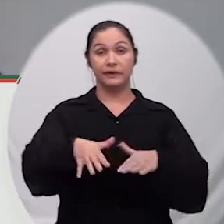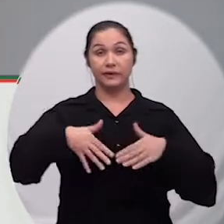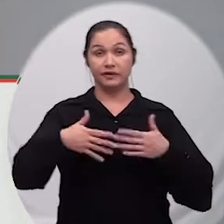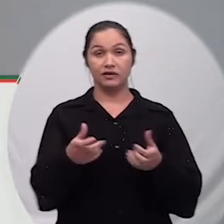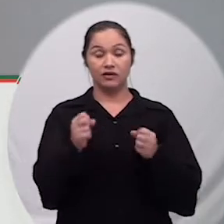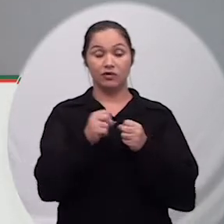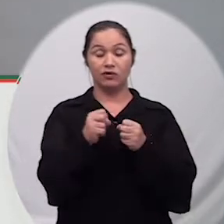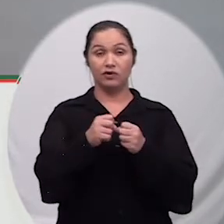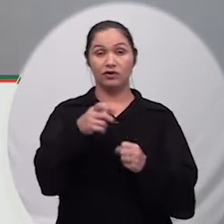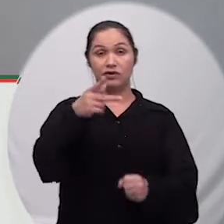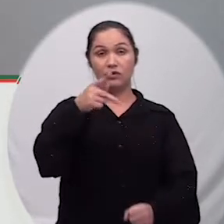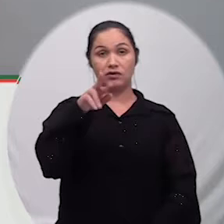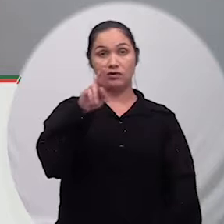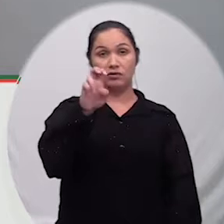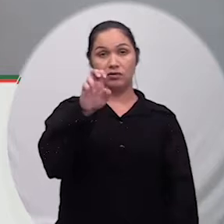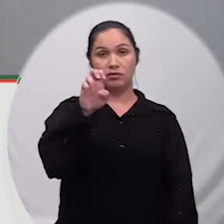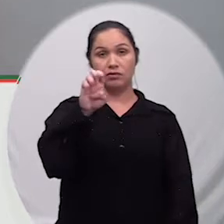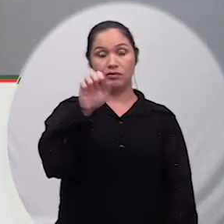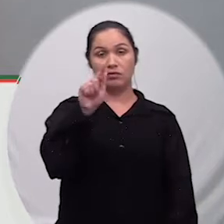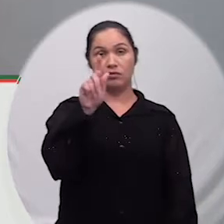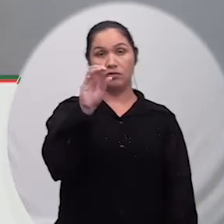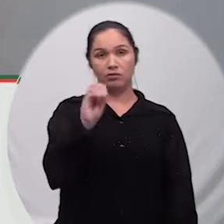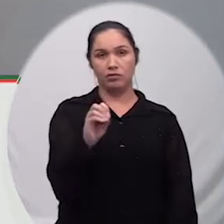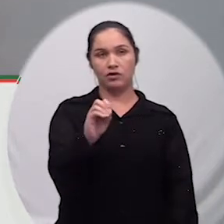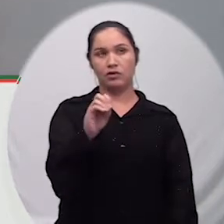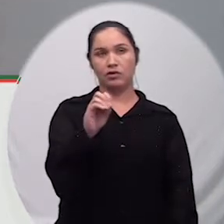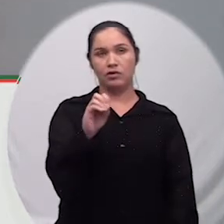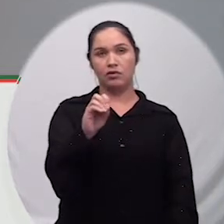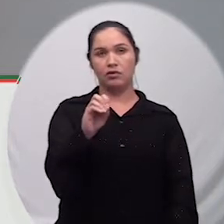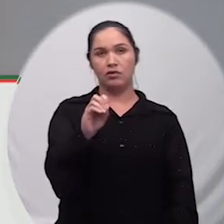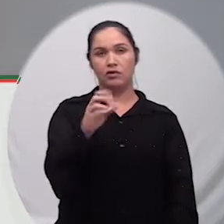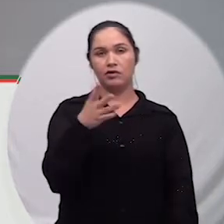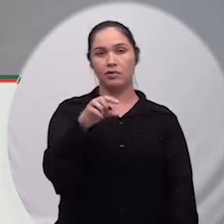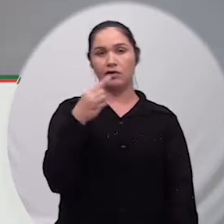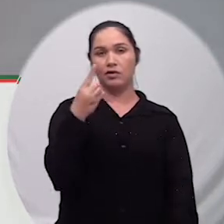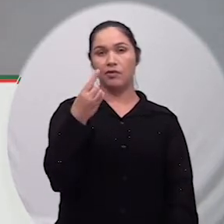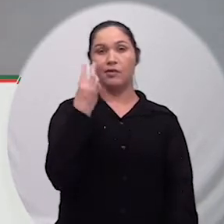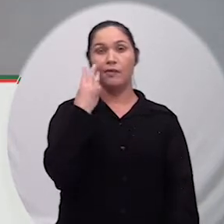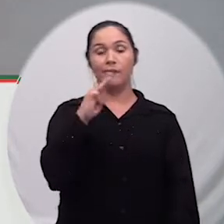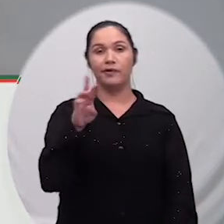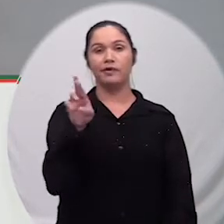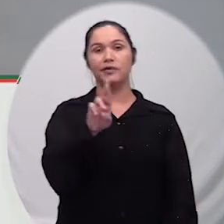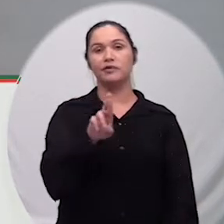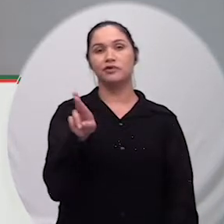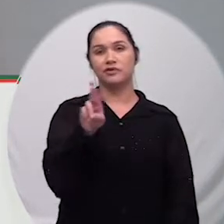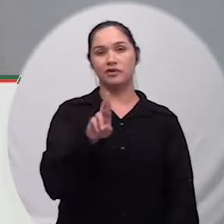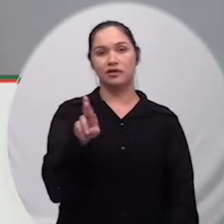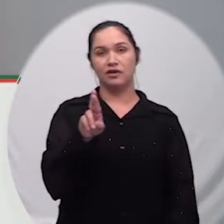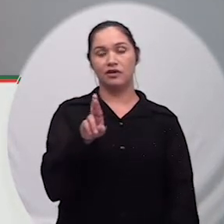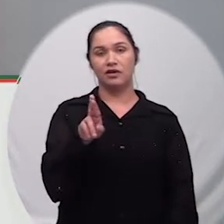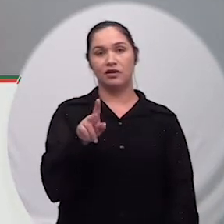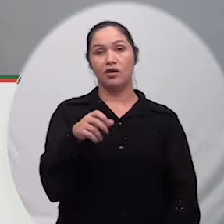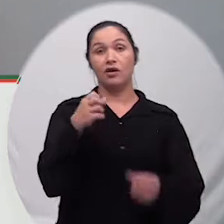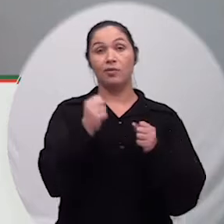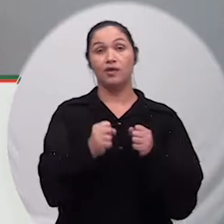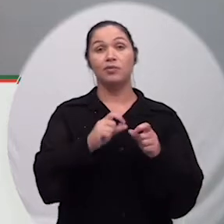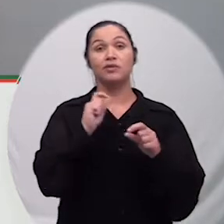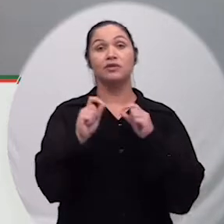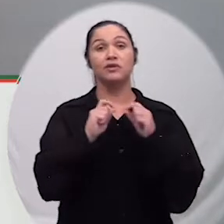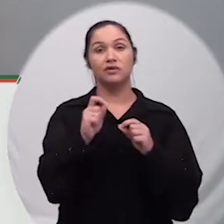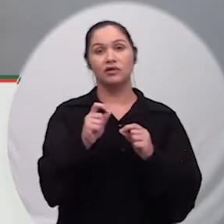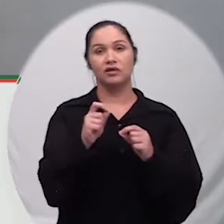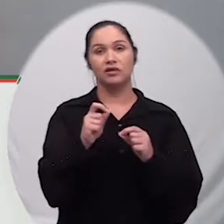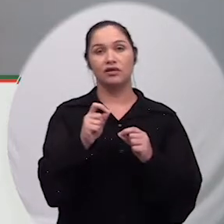pregão de mais de R$1 milhão, aí faz poucos dias atrás, para contratar profissional de longe, bem de longe. Foi contratado um